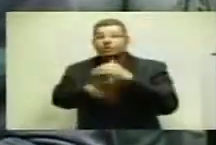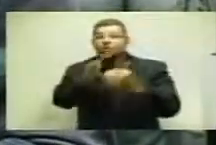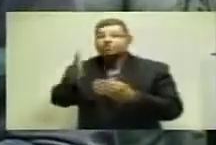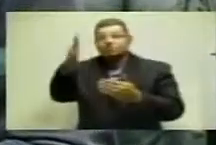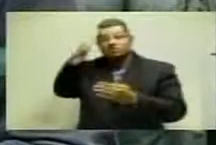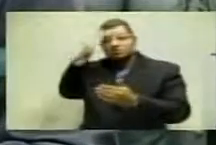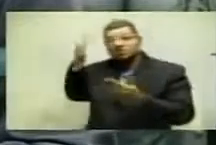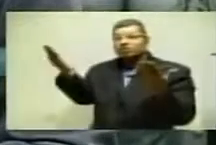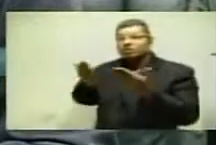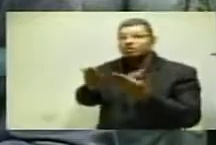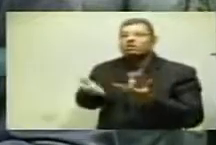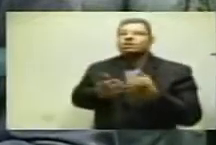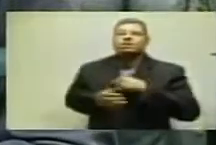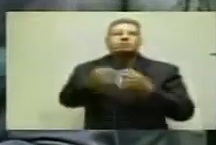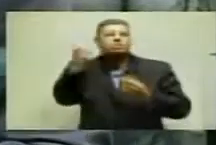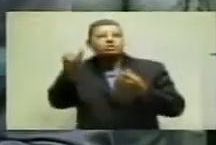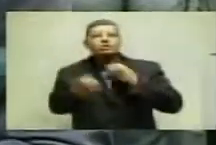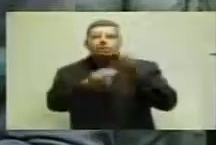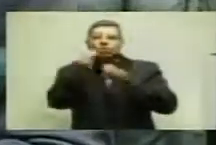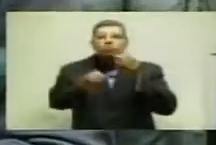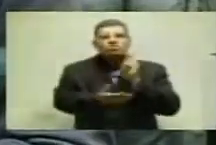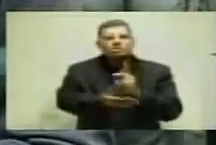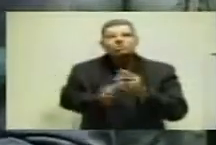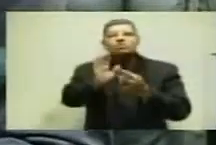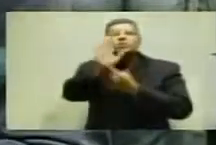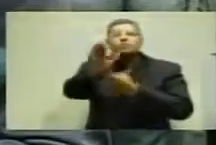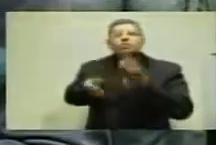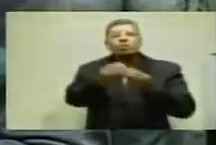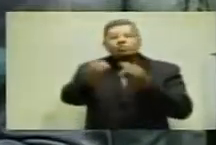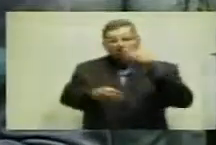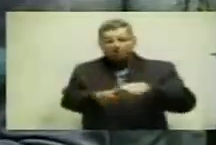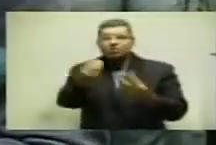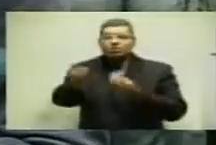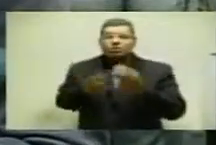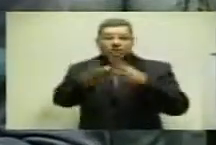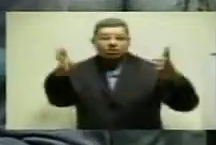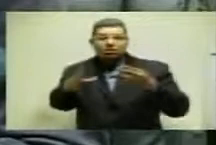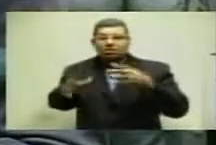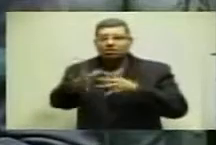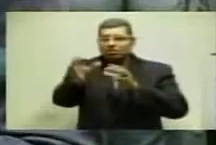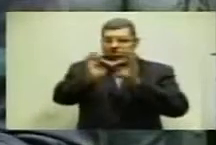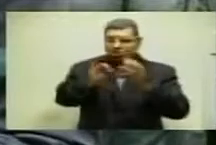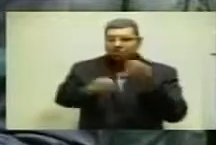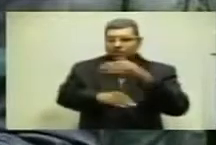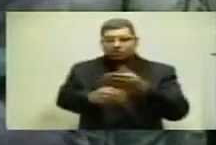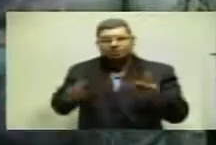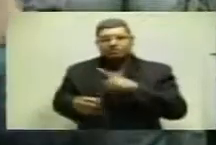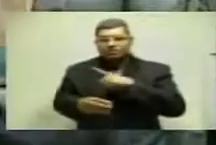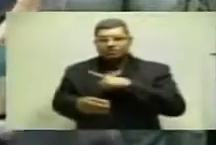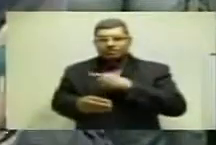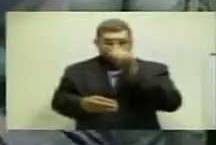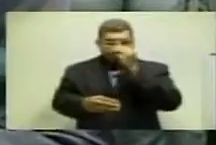já sabe disso e é interessante como sempre se coloca como se aqui fosse o grande vilão, como se a Zona Franca